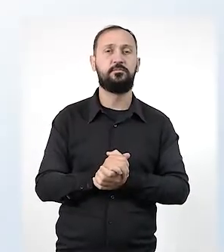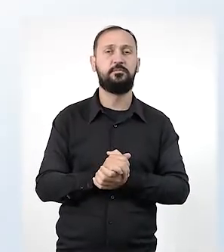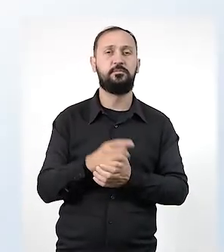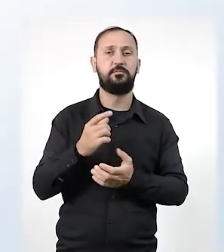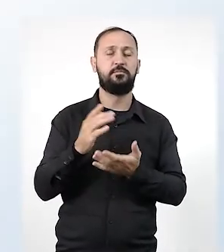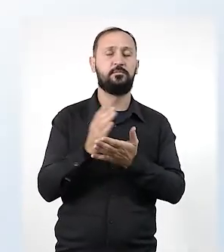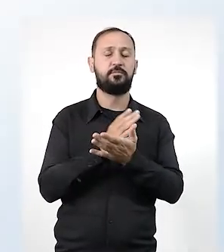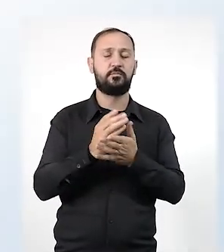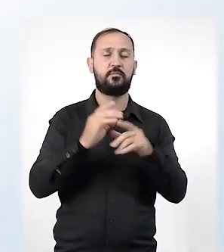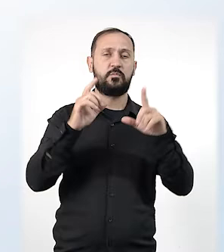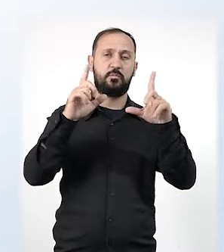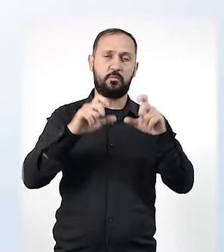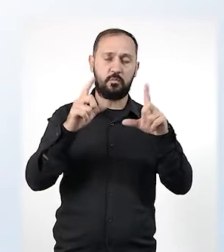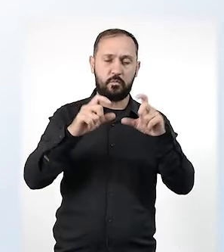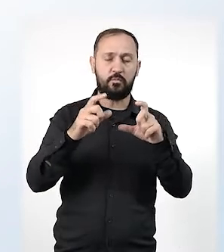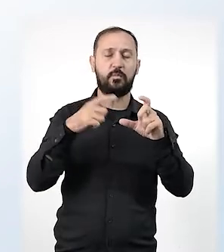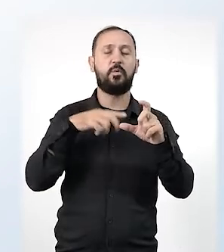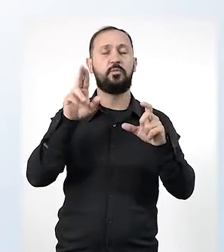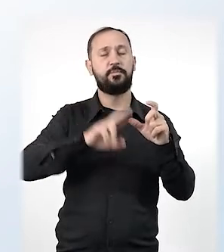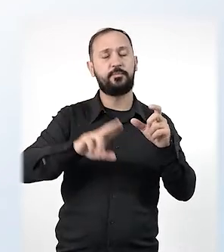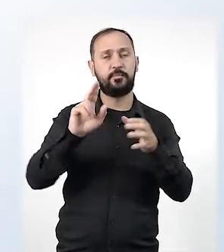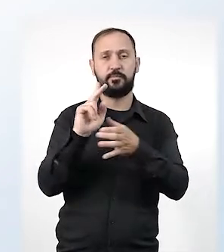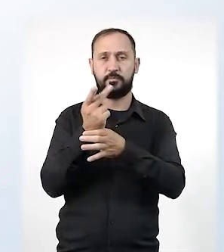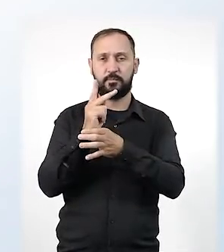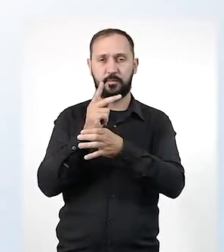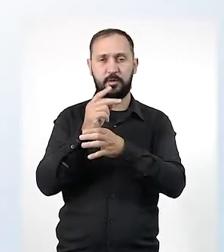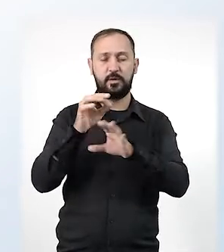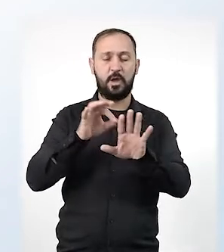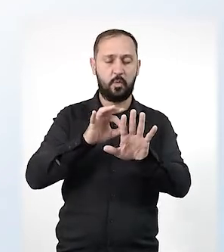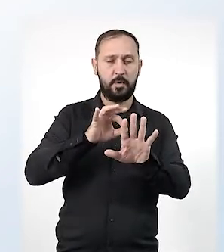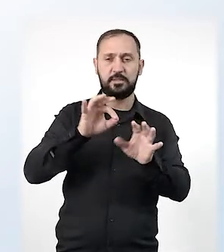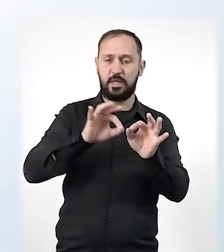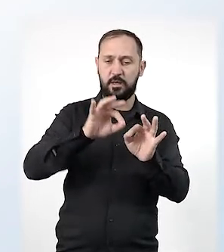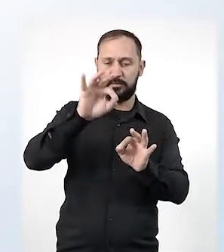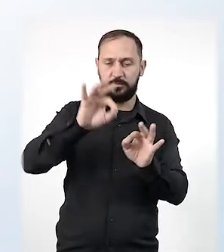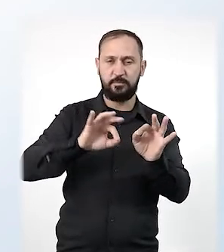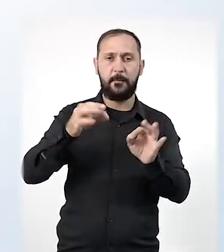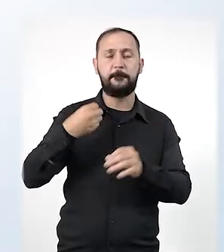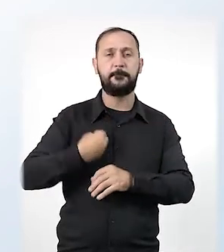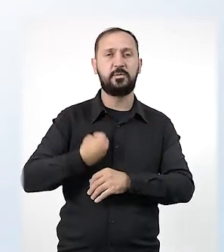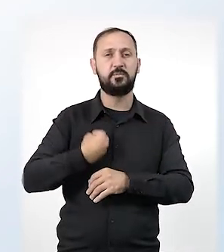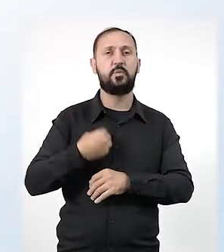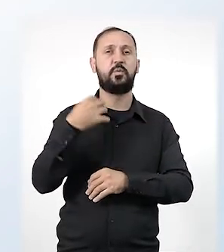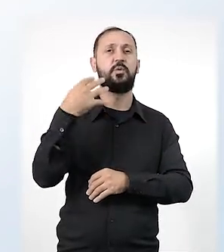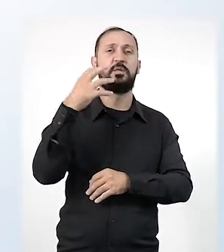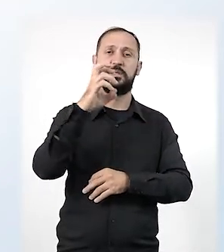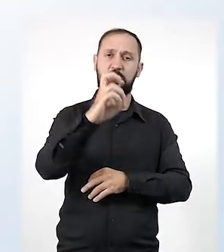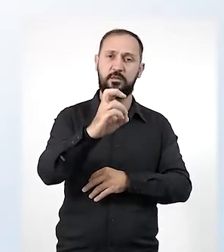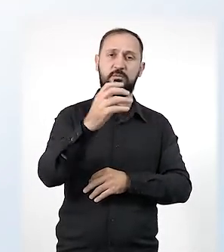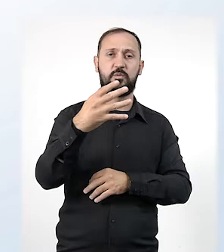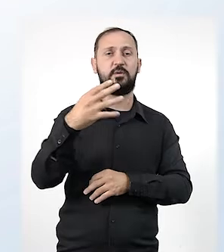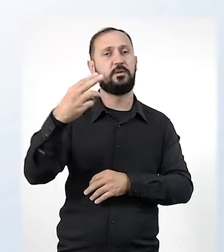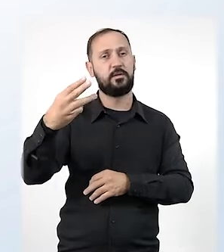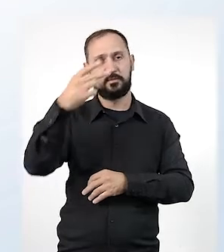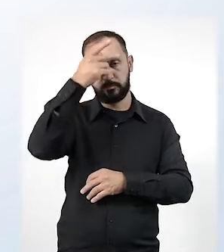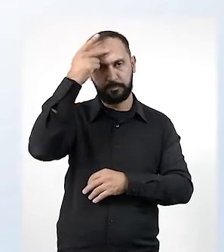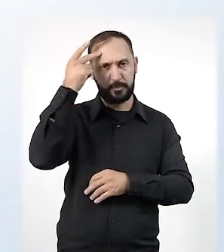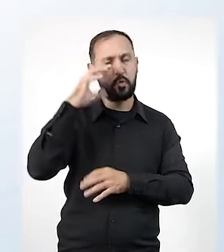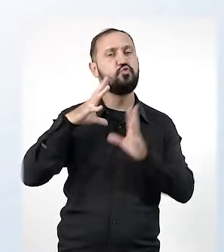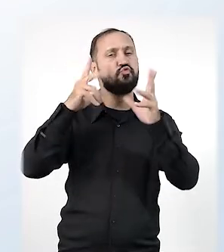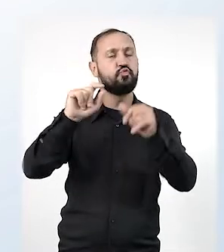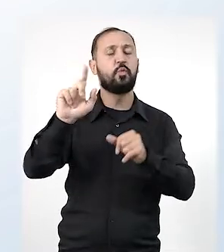Por meio de fotografia, uso de softwares e réguas digitais, participaram 543 pessoas,